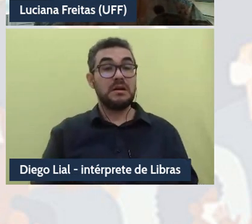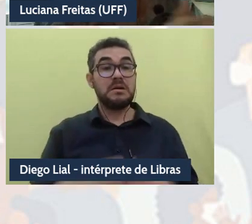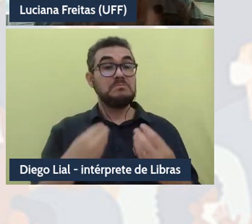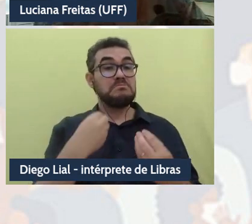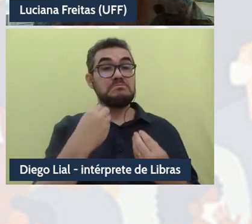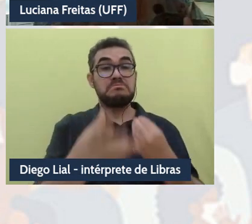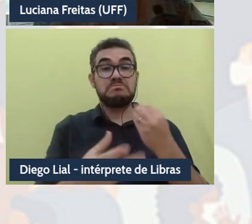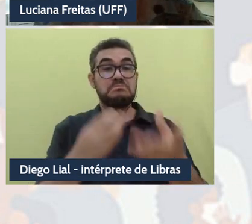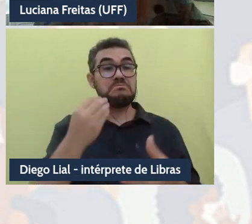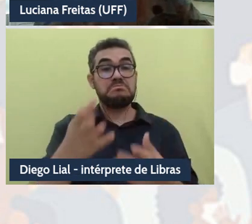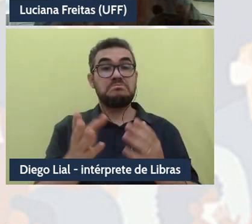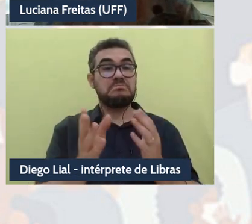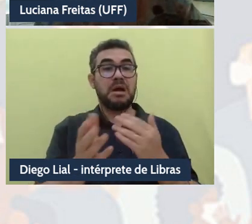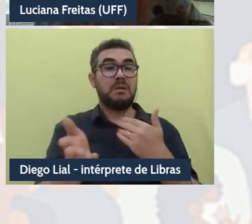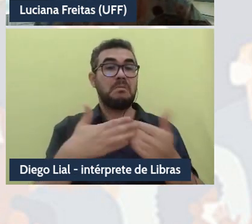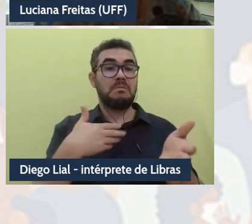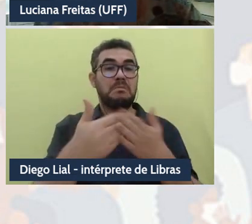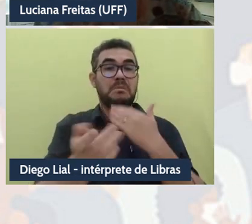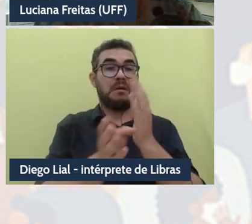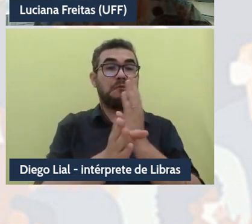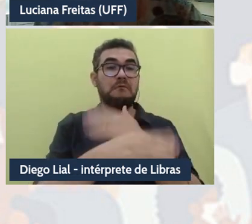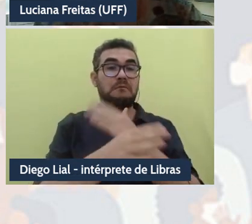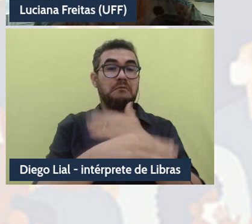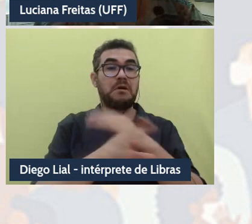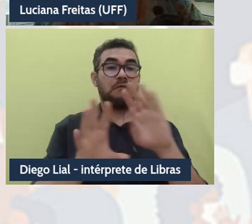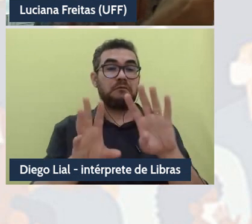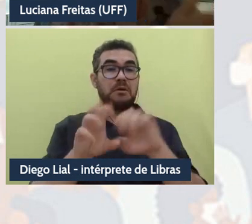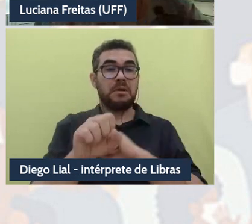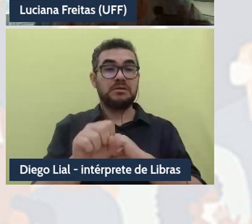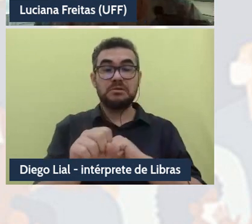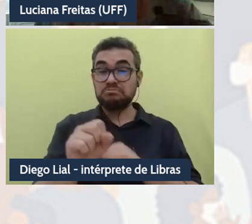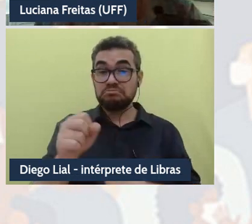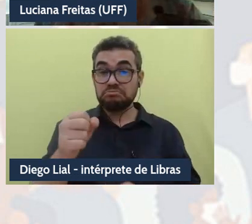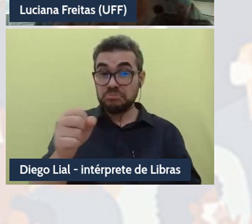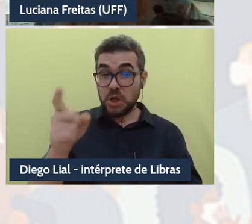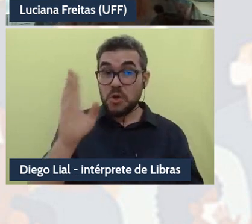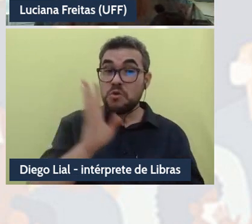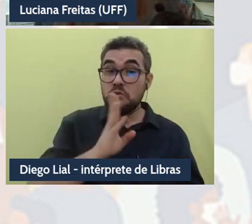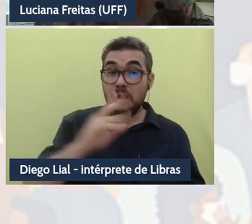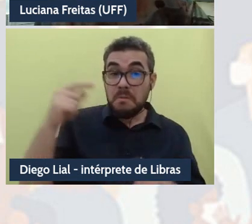saber, e impõe a BNCC e a BNC Formação, né? Em forma de lei.